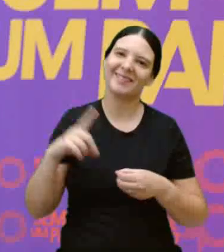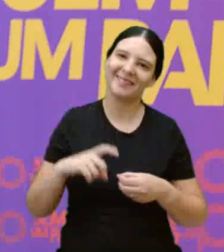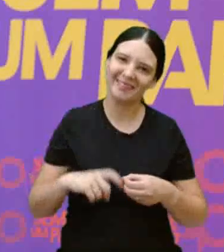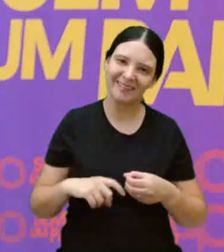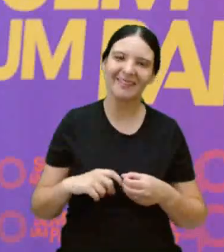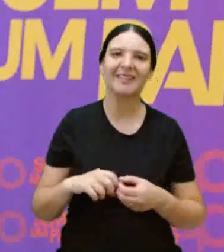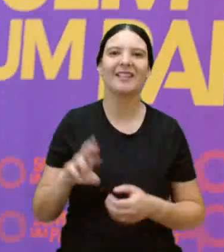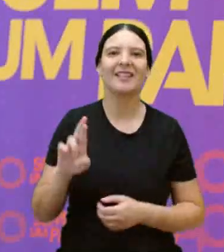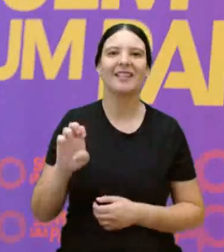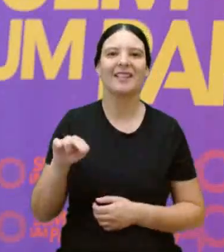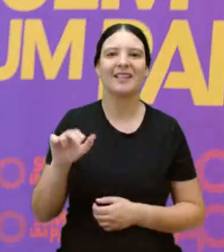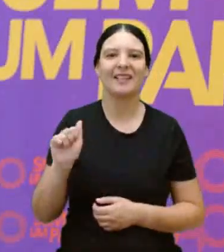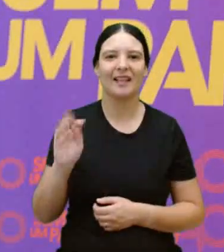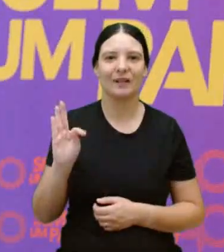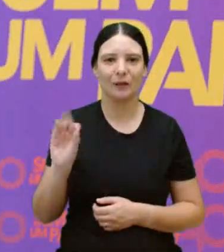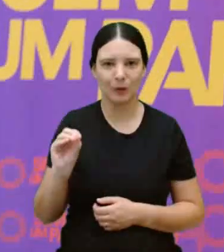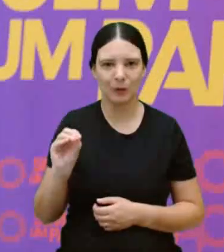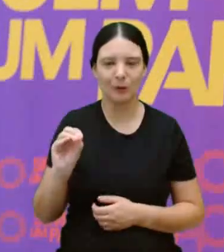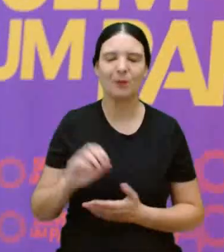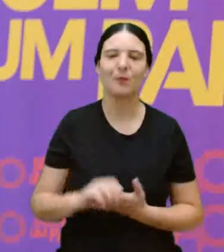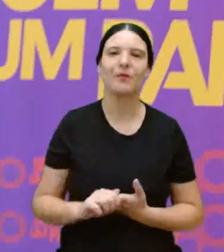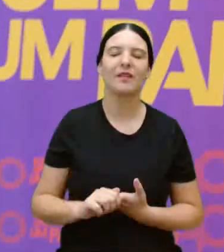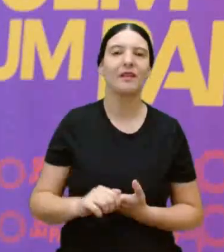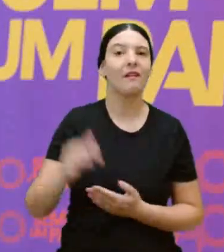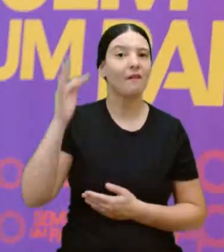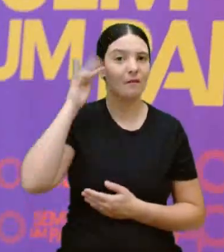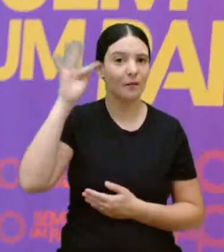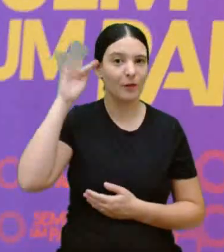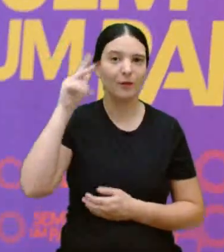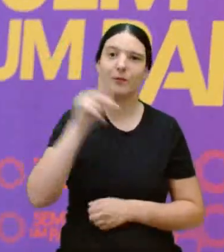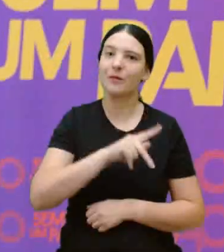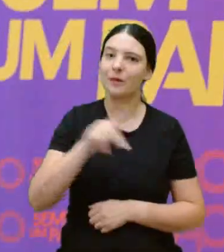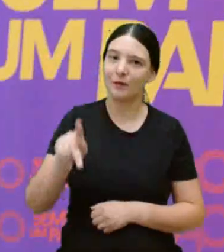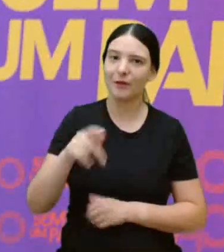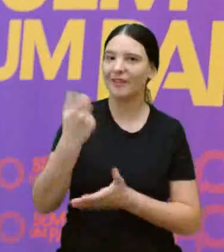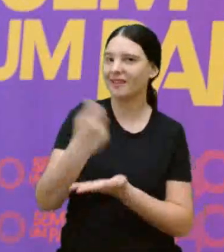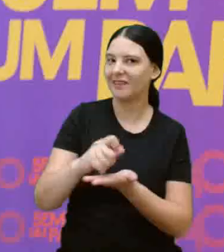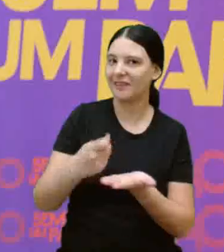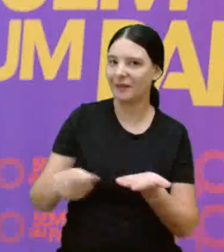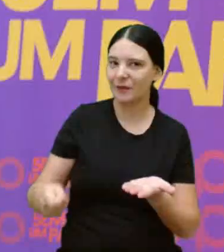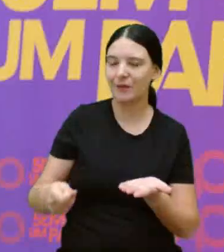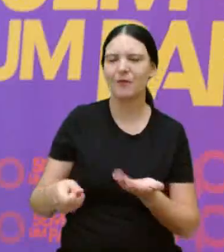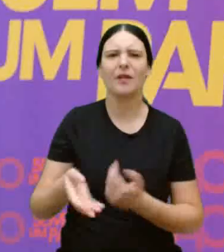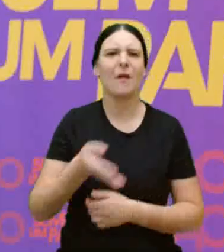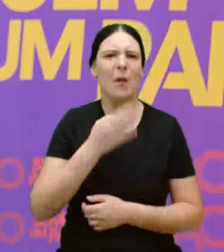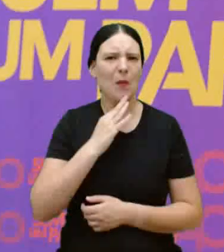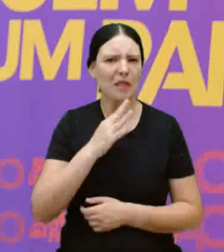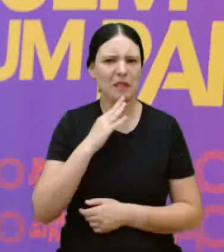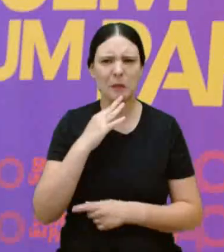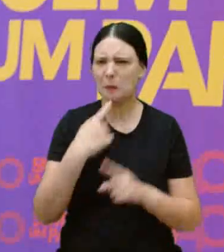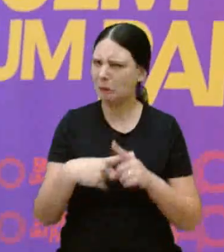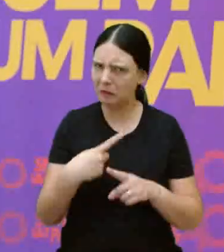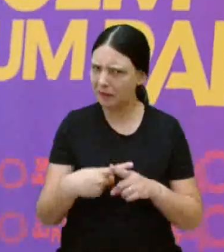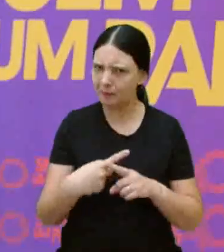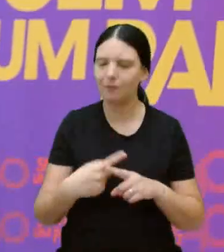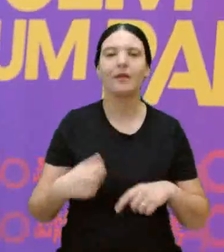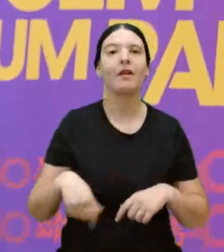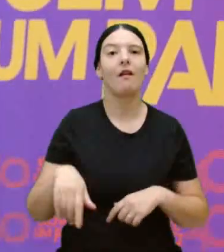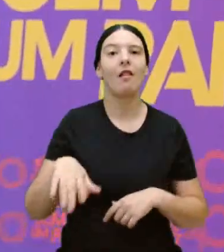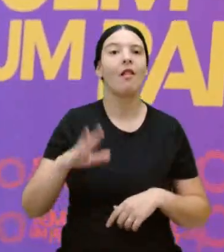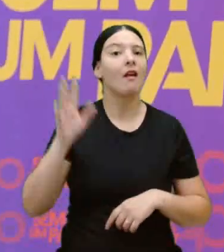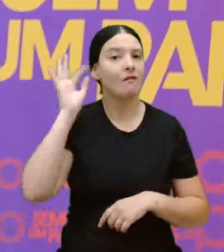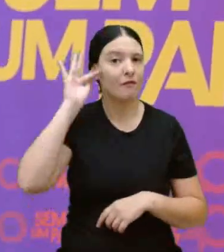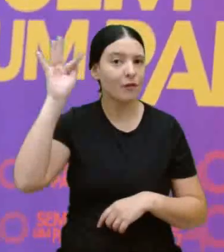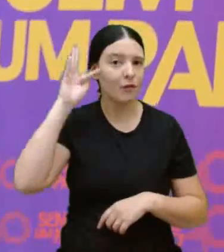Nogueira. Ele é filósofo, professor e escritor. Reconhecido principalmente por seu trabalho nas áreas de filosofia